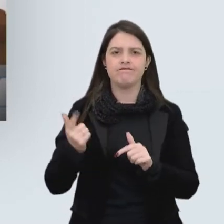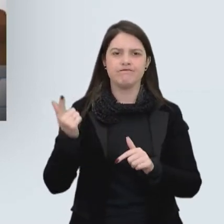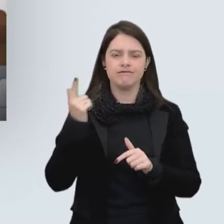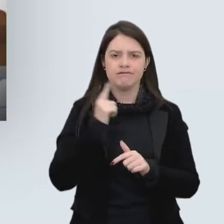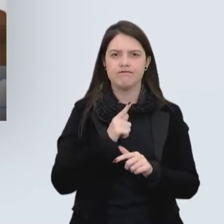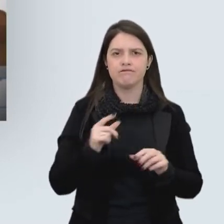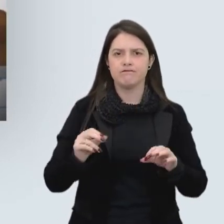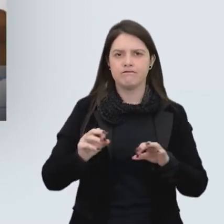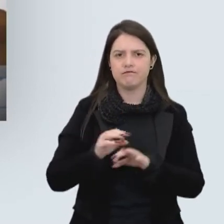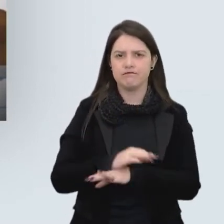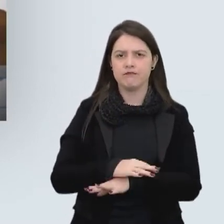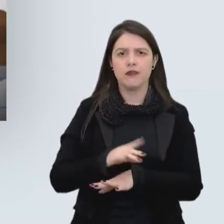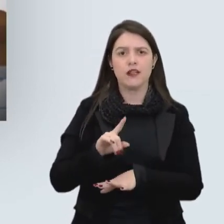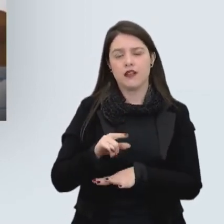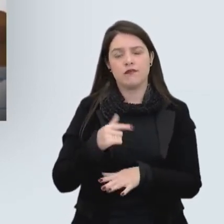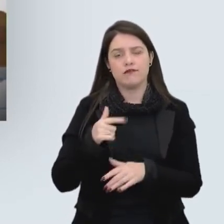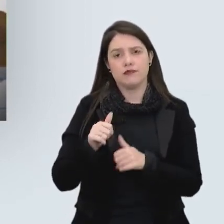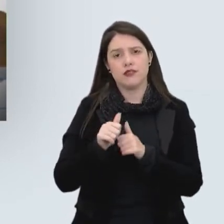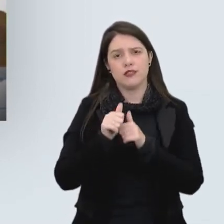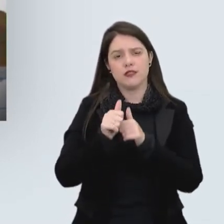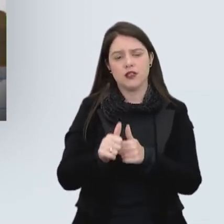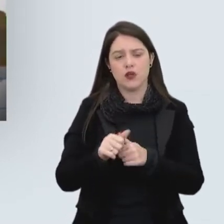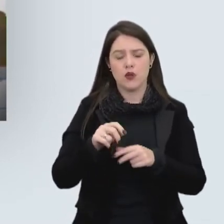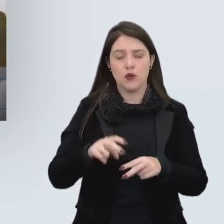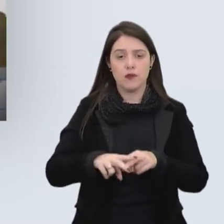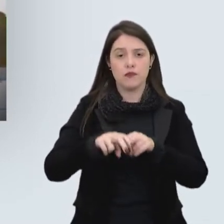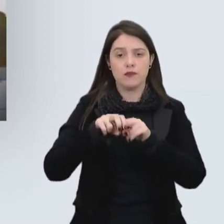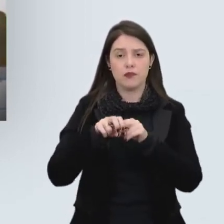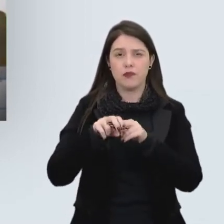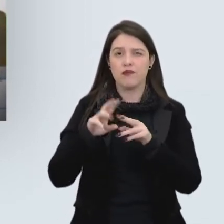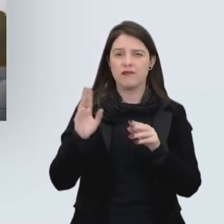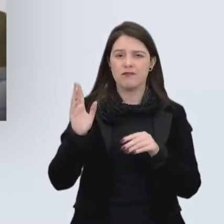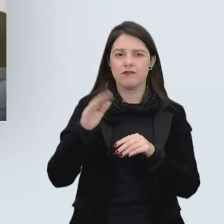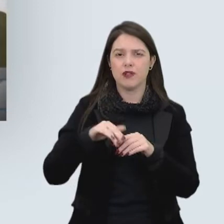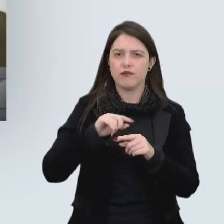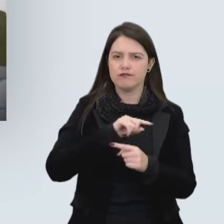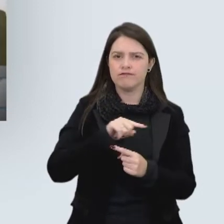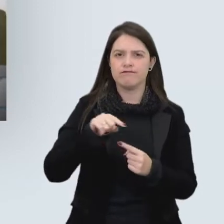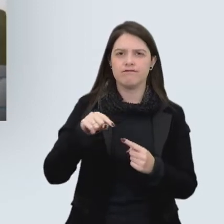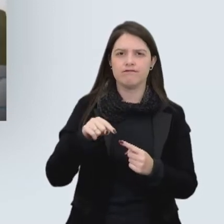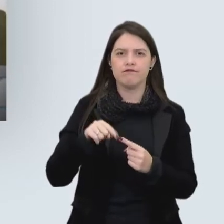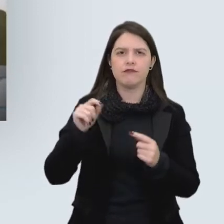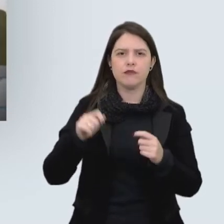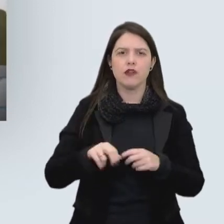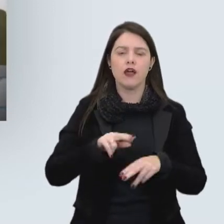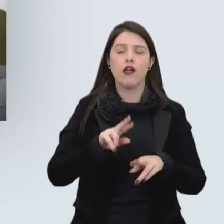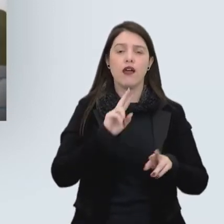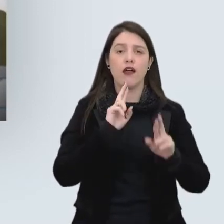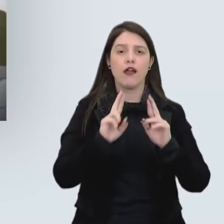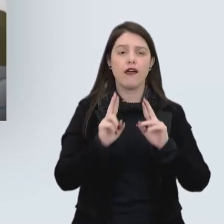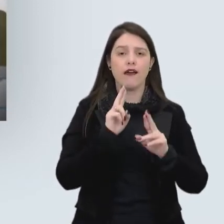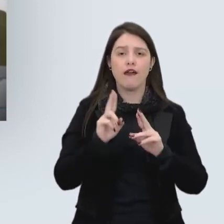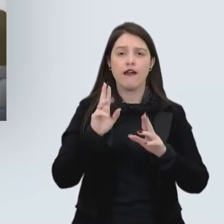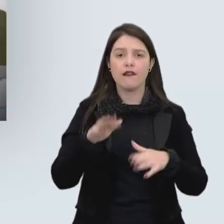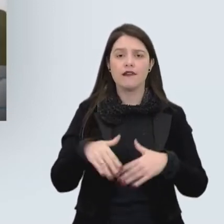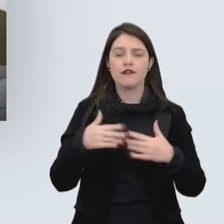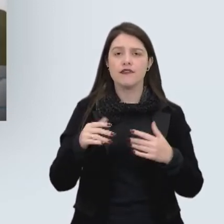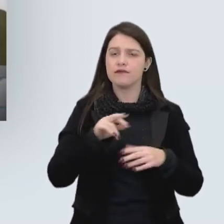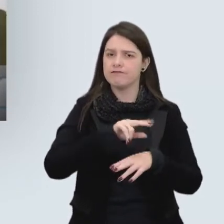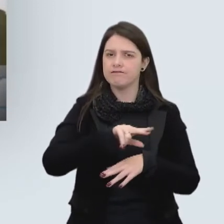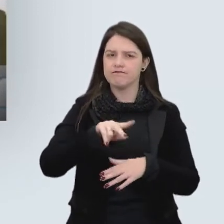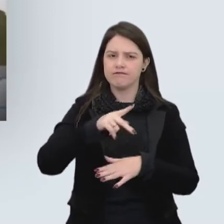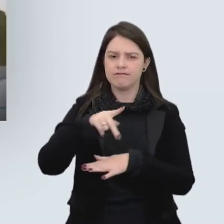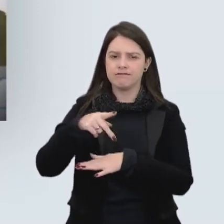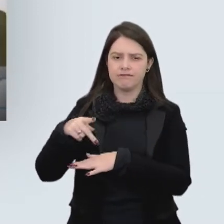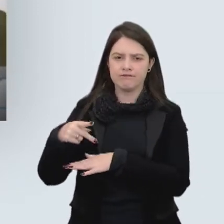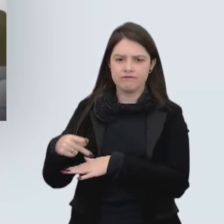e econômico não se encerre por causa do mau uso dos recursos e insumos. Esses são aspectos relacionados ao desempenho de países. Mas